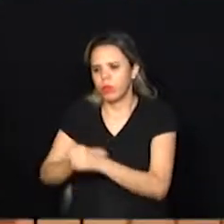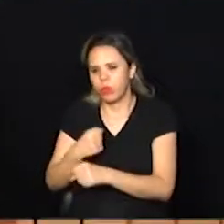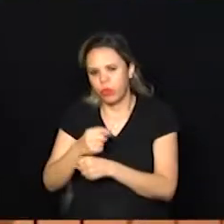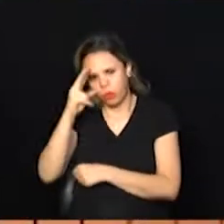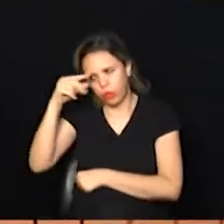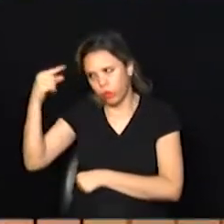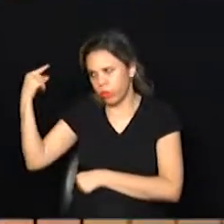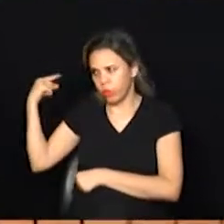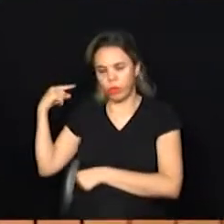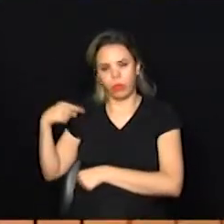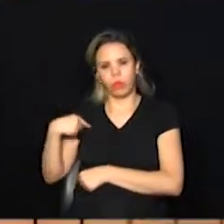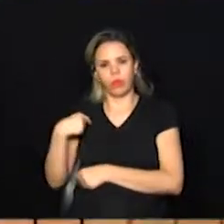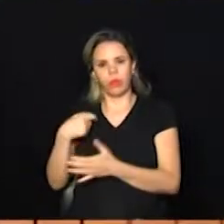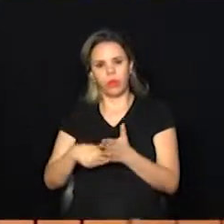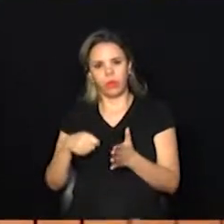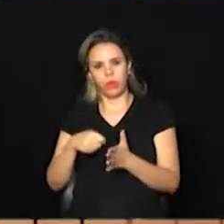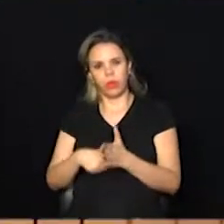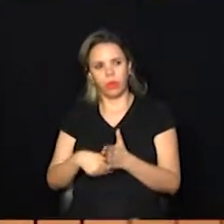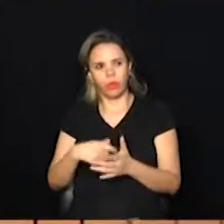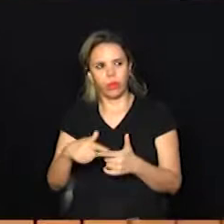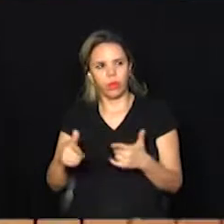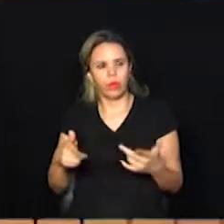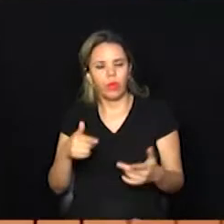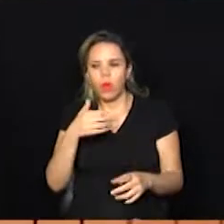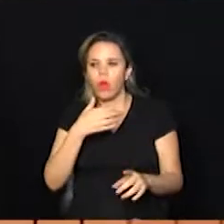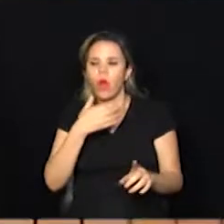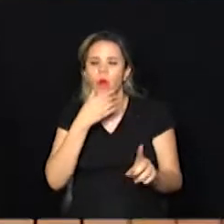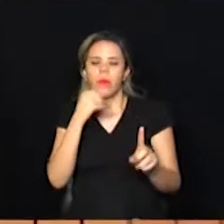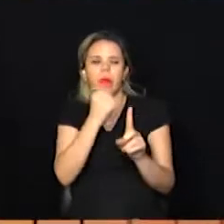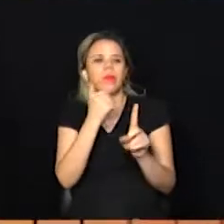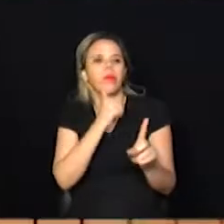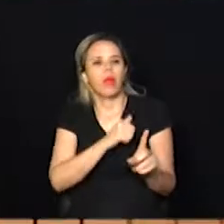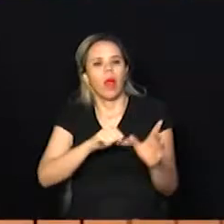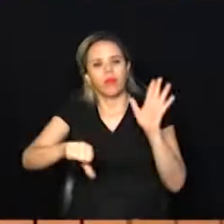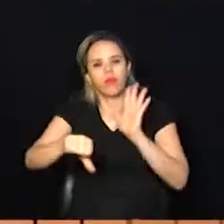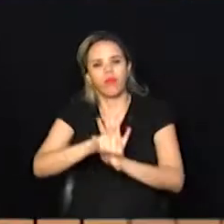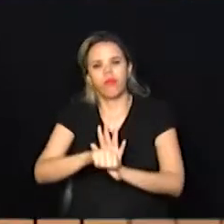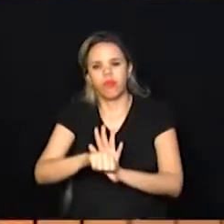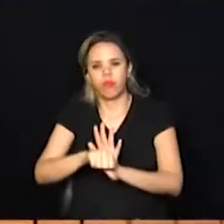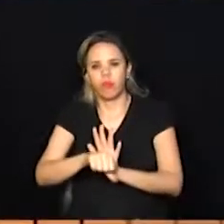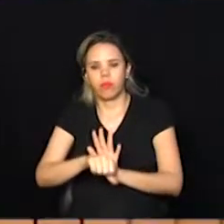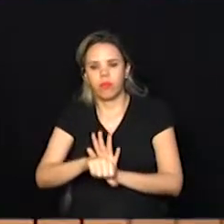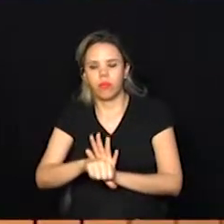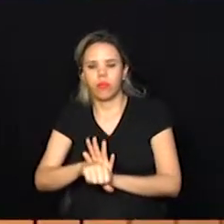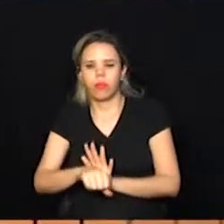lembram bem, nós pautamos a questão do feminicídio como um crime que pode ser